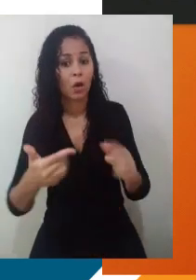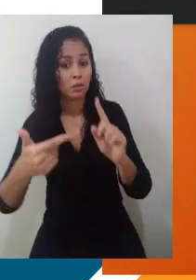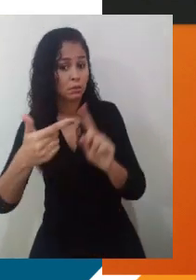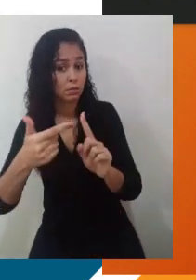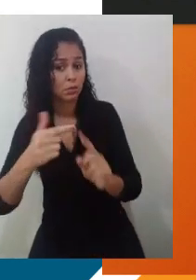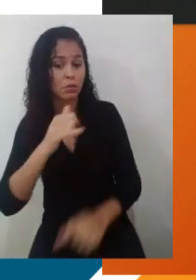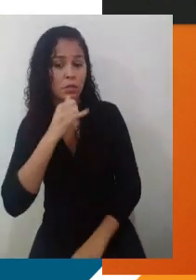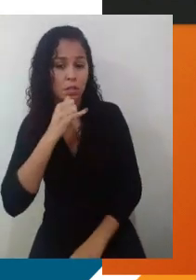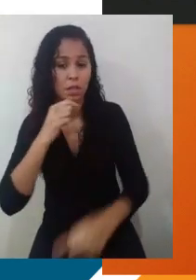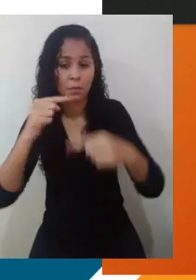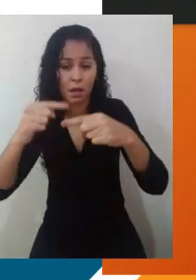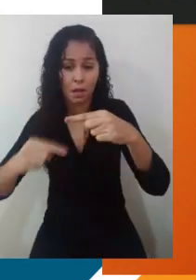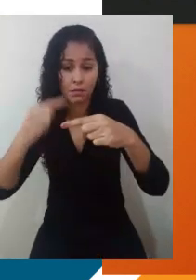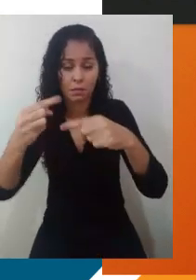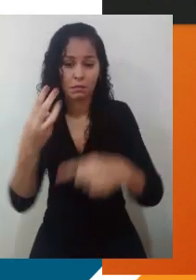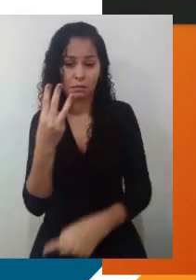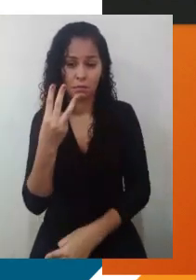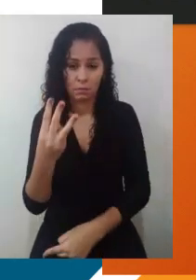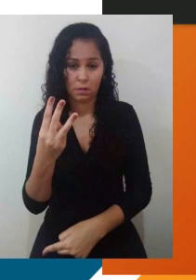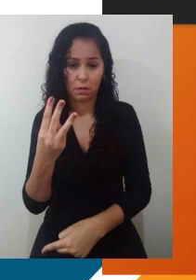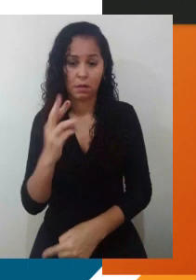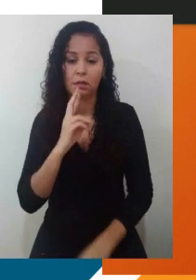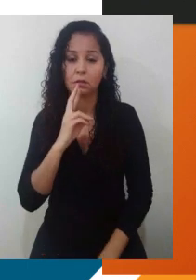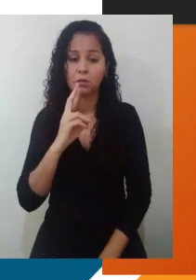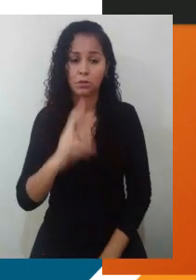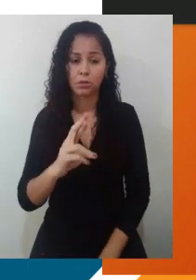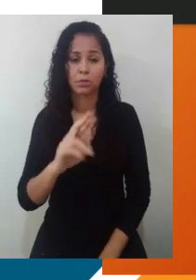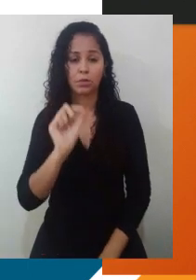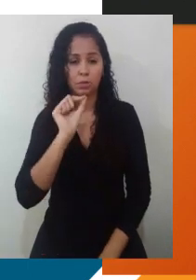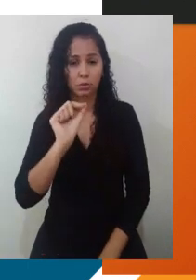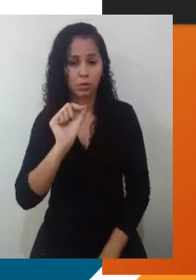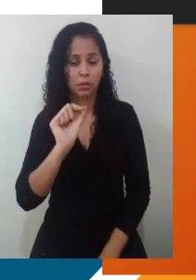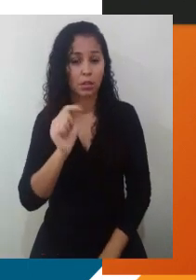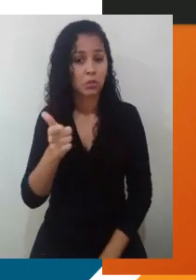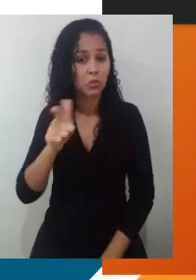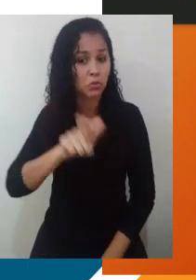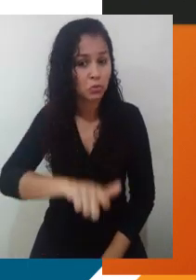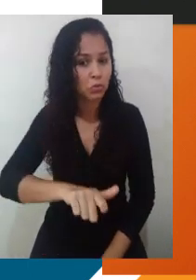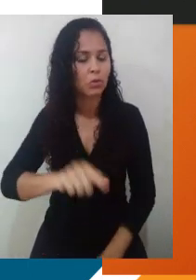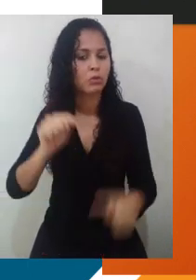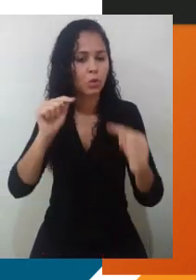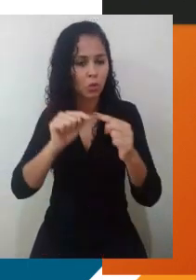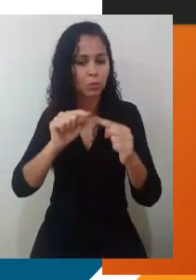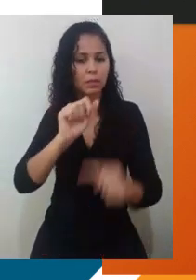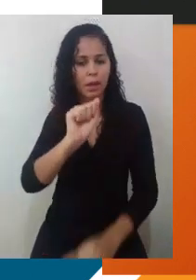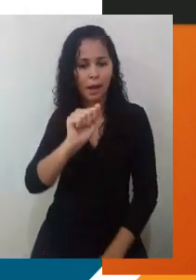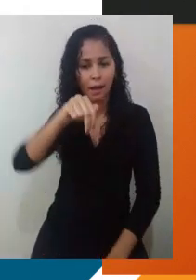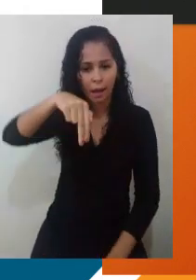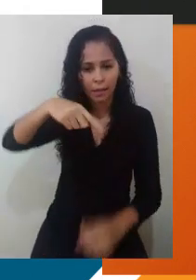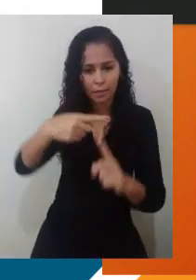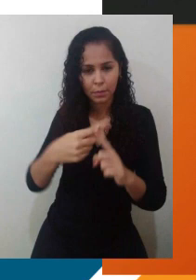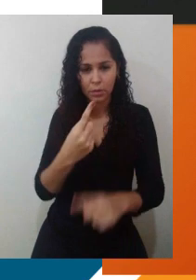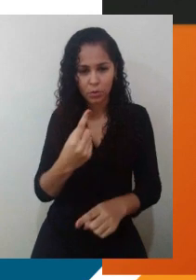da PG é 3, o nosso resultado, mais uma vez, envolve AN mais 1 menos A1,